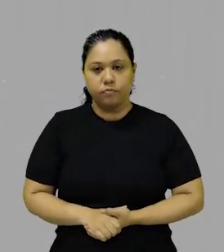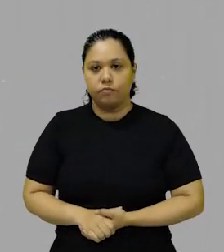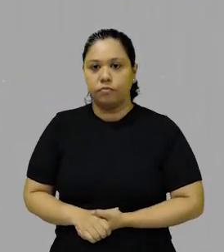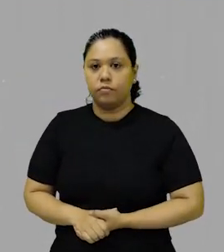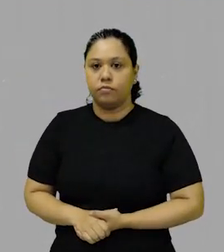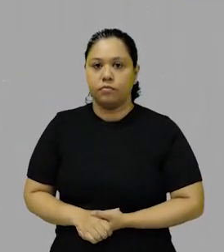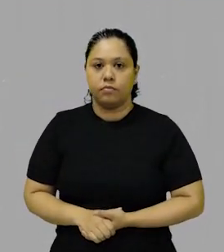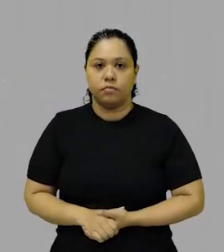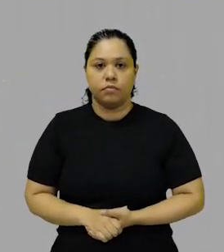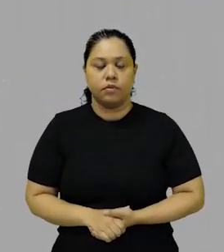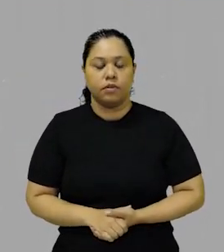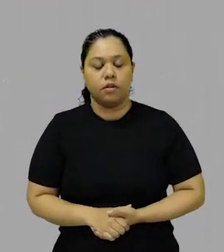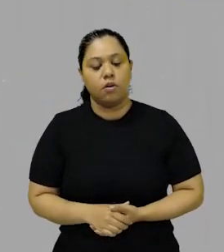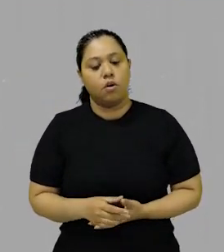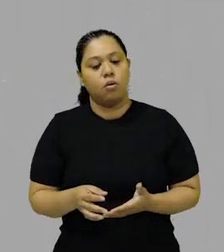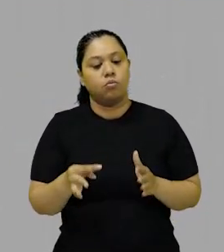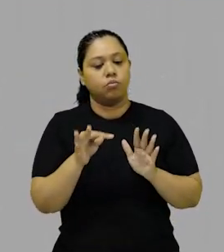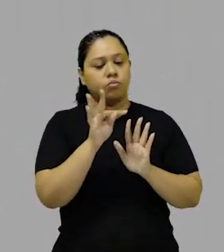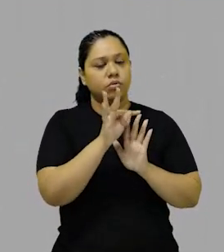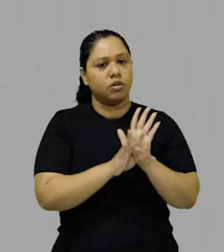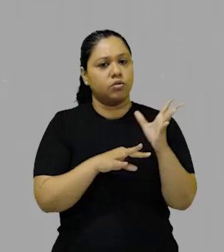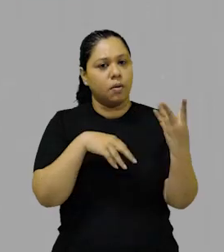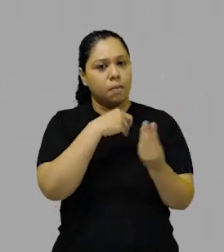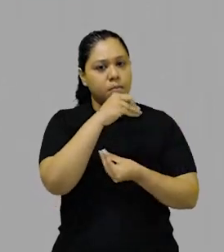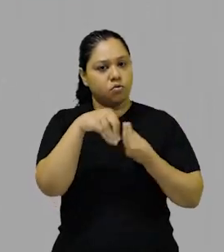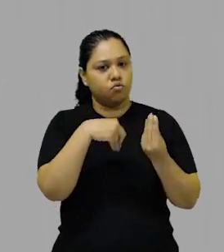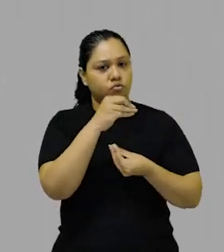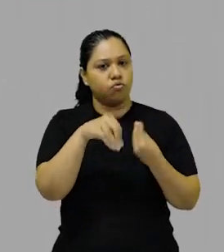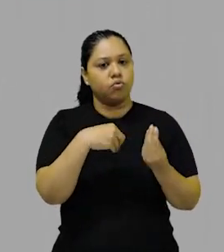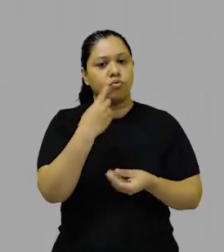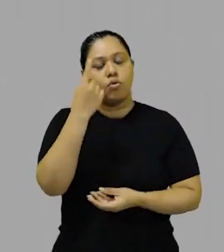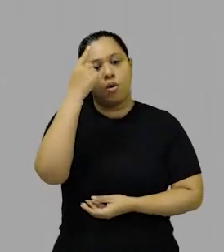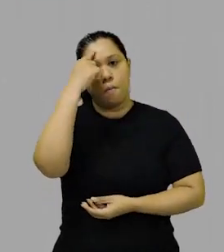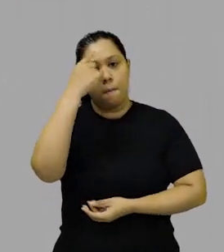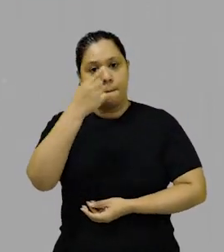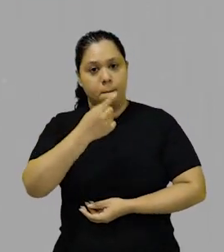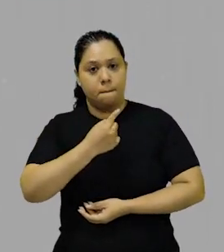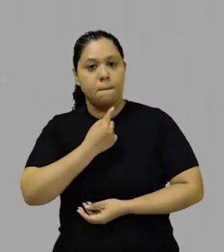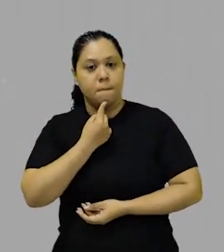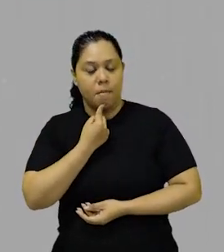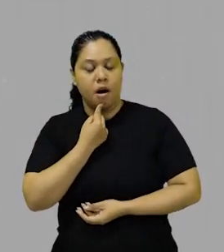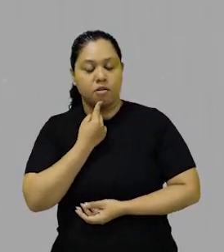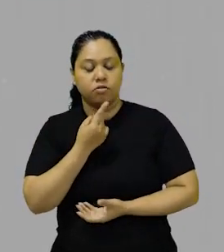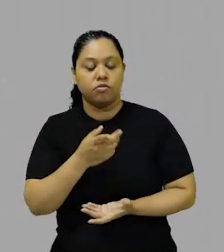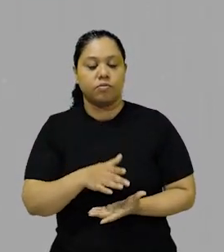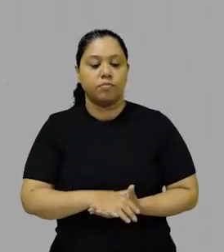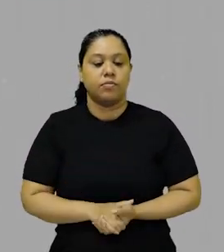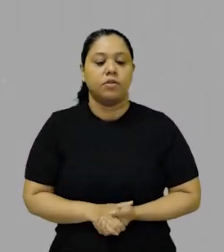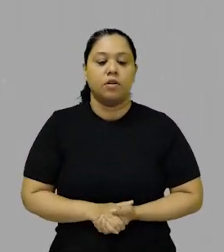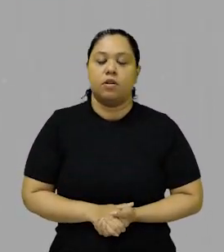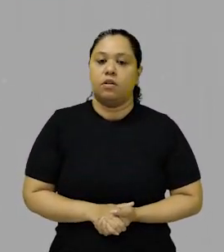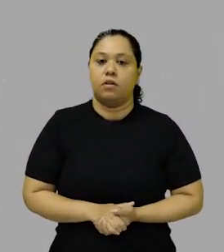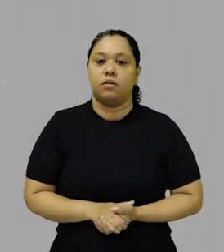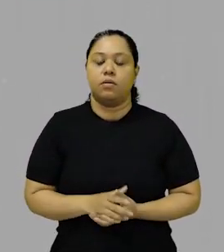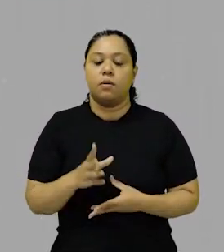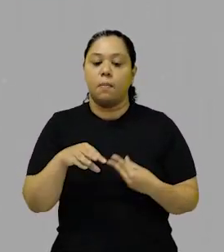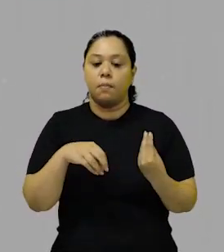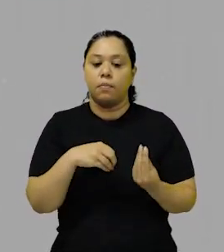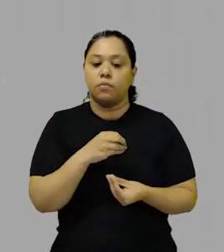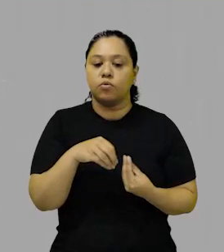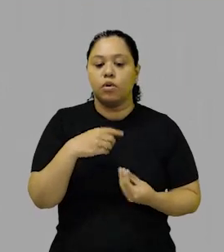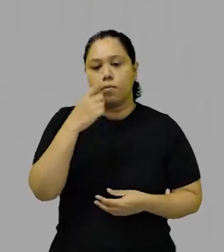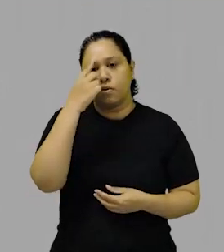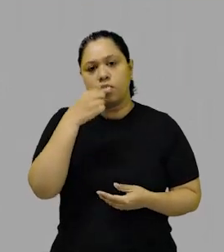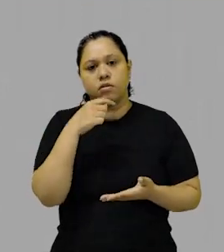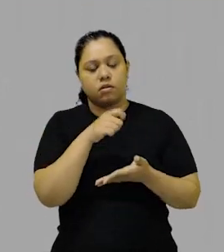strips, que são os textos que misturam a imagem visual ou a linguagem verbal e não verbal, que são os cartoons,